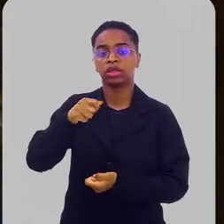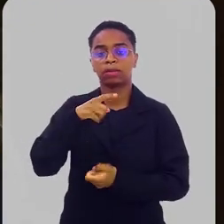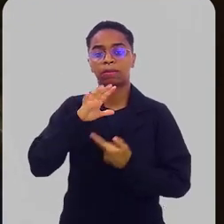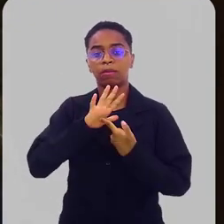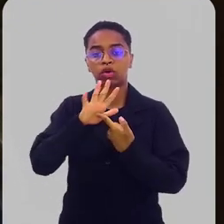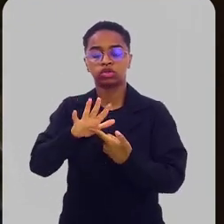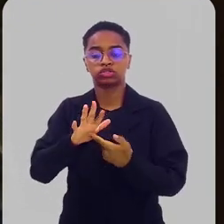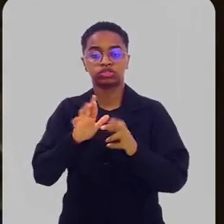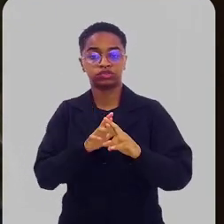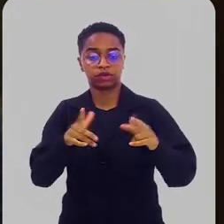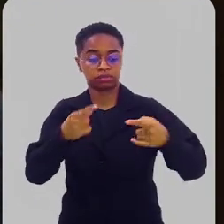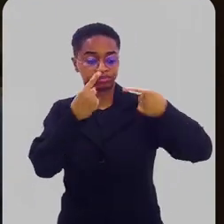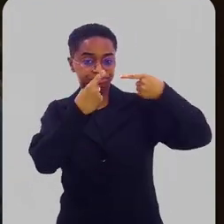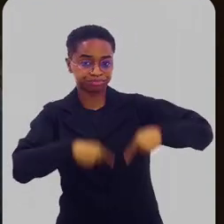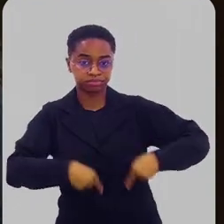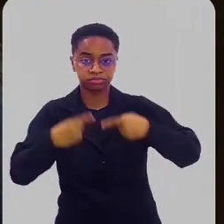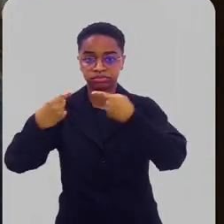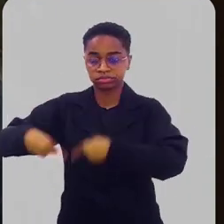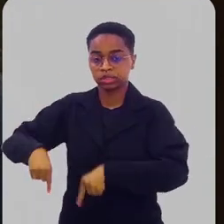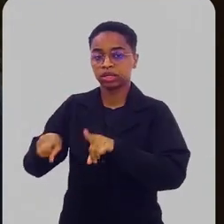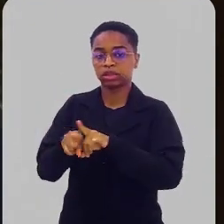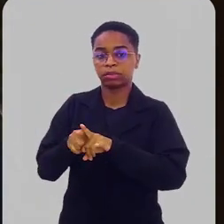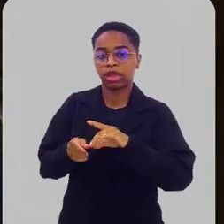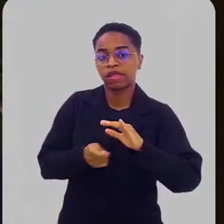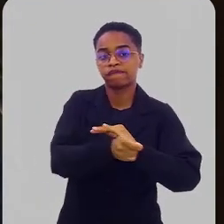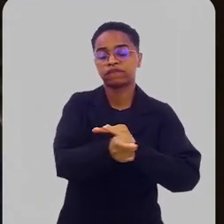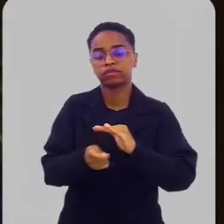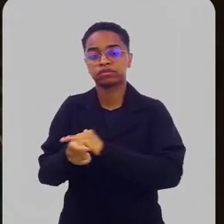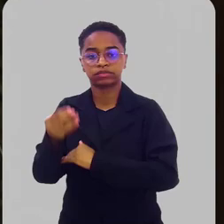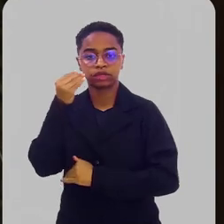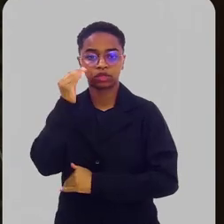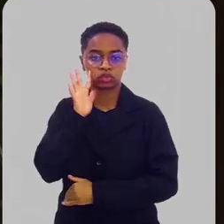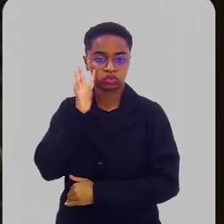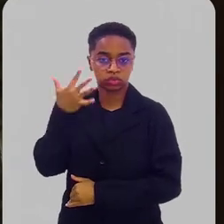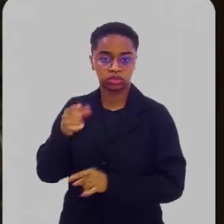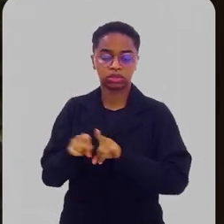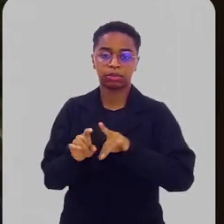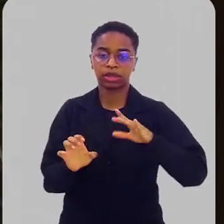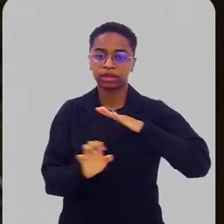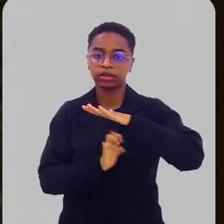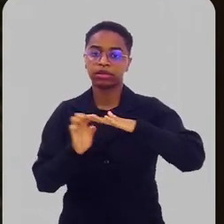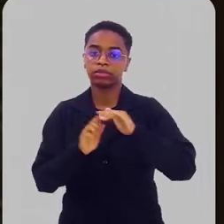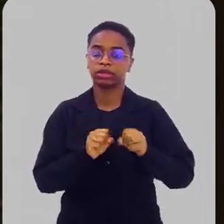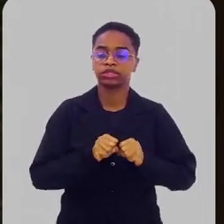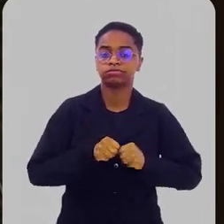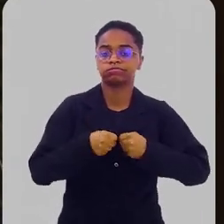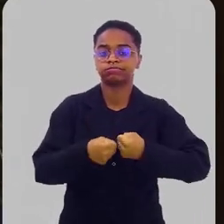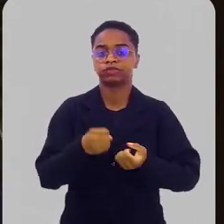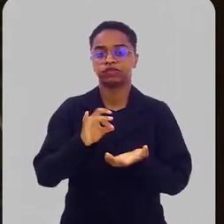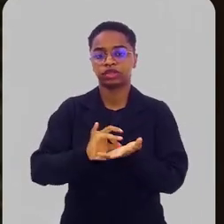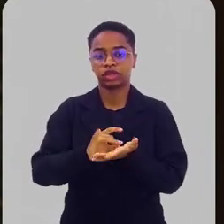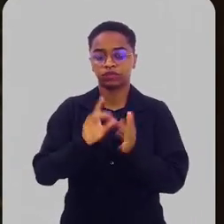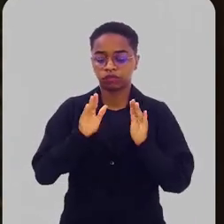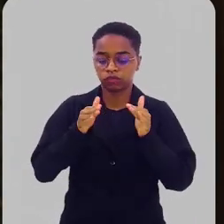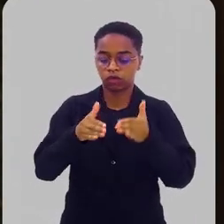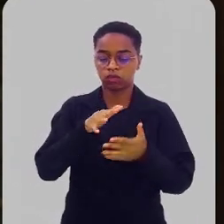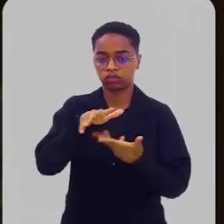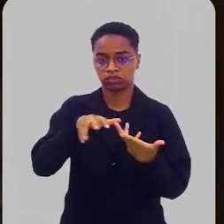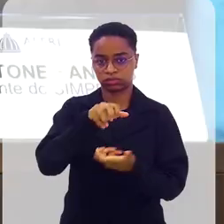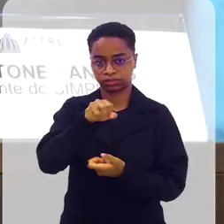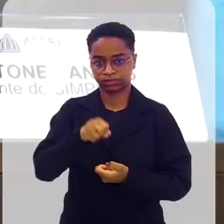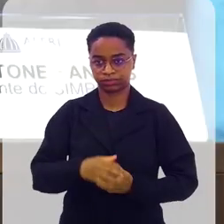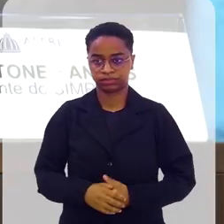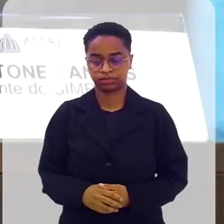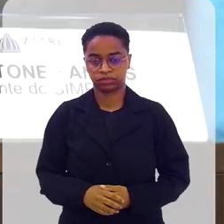um diferencial competitivo que os investidores têm buscado, novas soluções e empresas de fato engajadas em